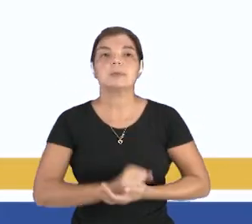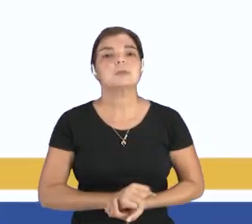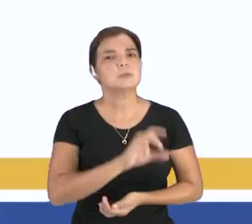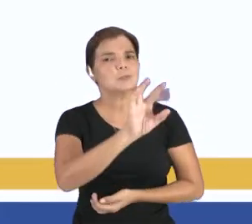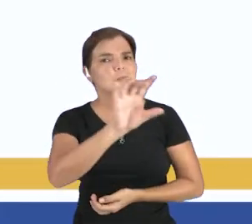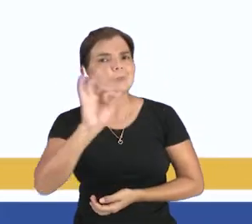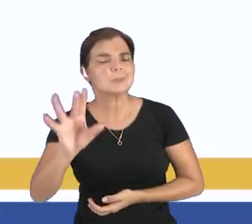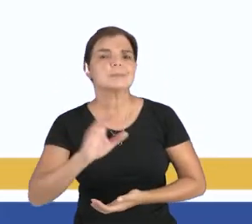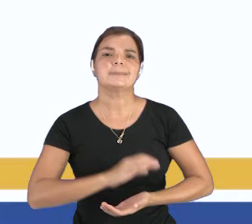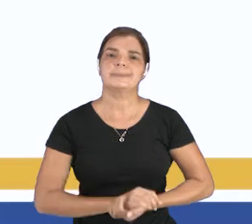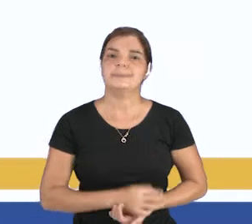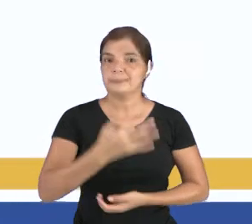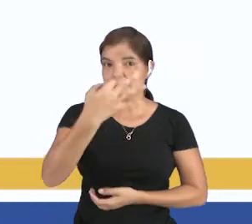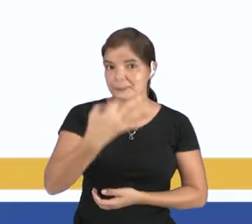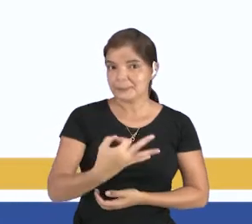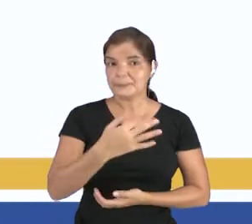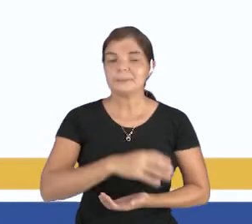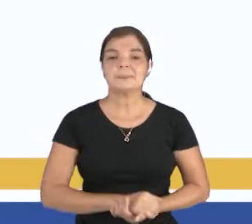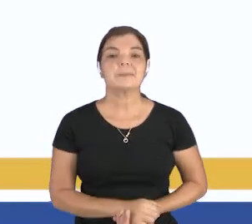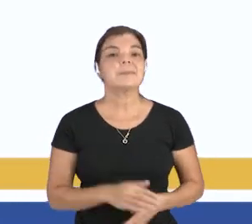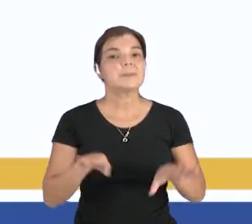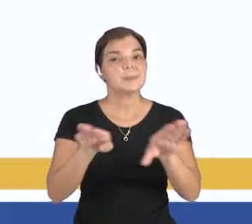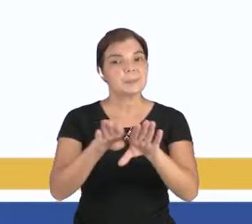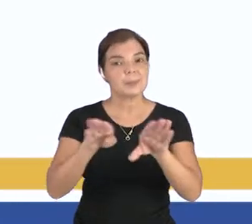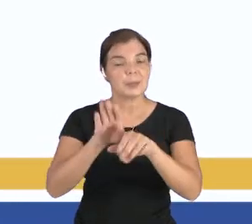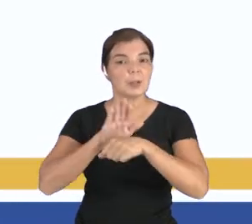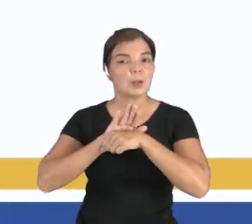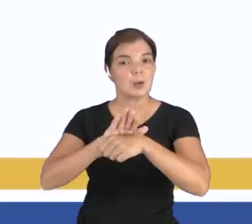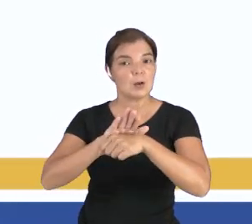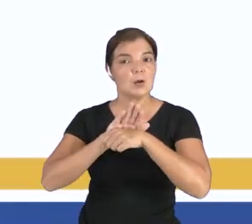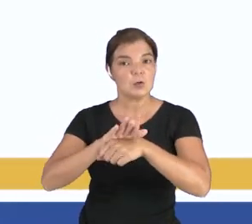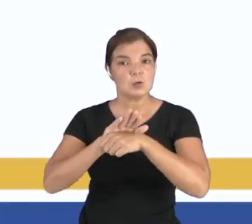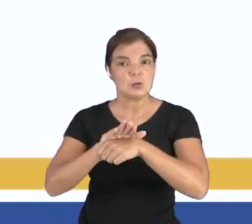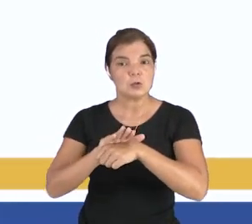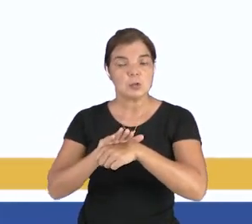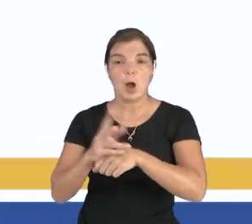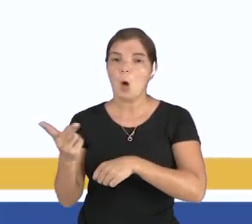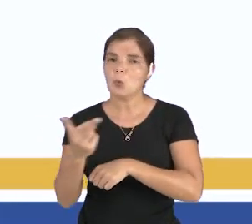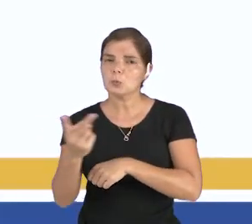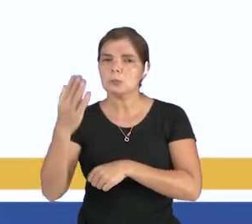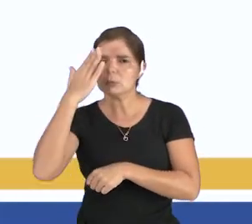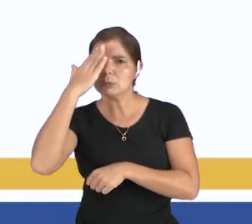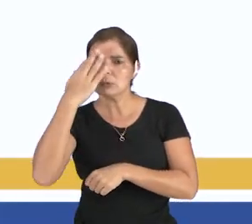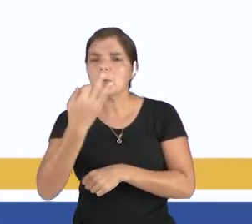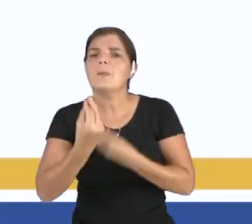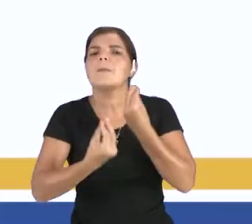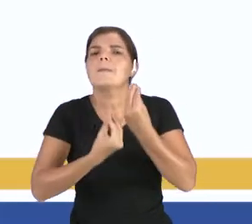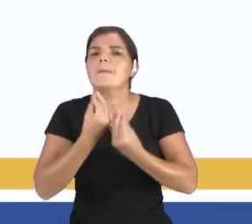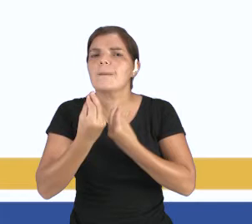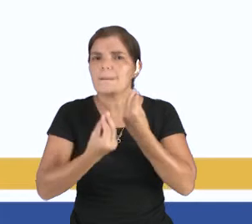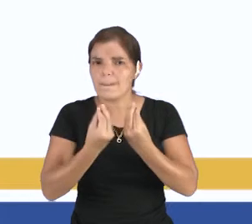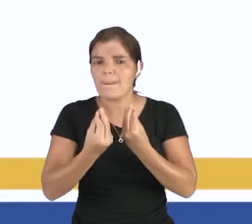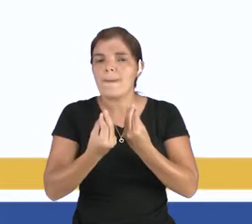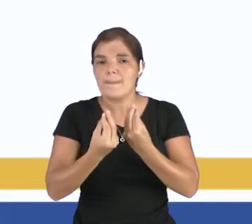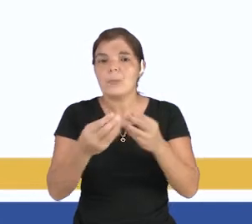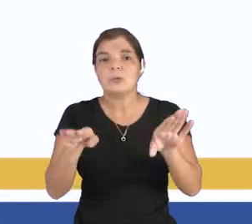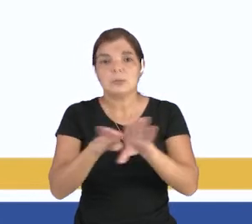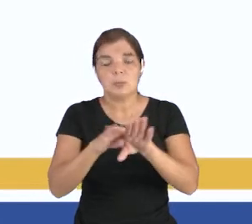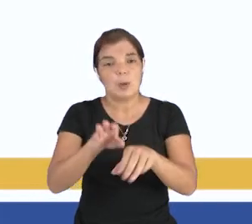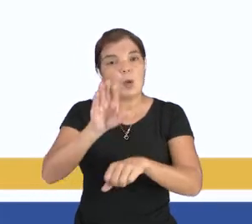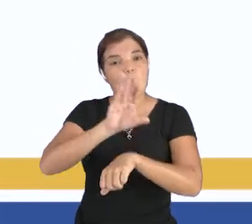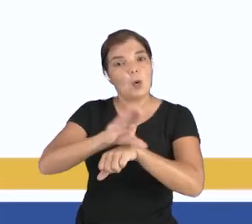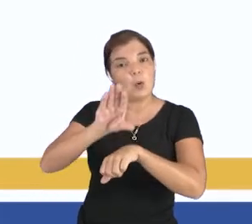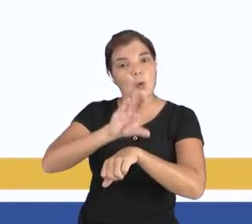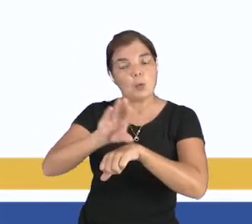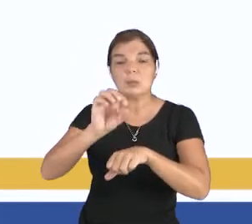de cada um, certo? Também vai ajudar o casal a compreender os fatos médicos, né, incluindo o curso provável